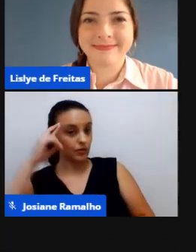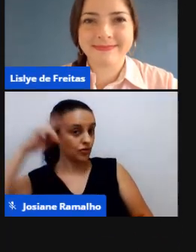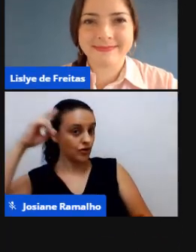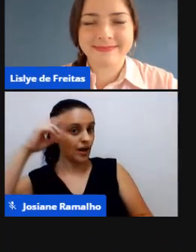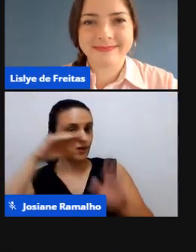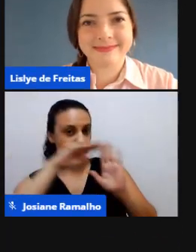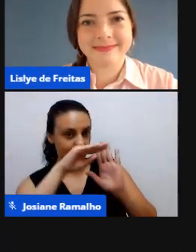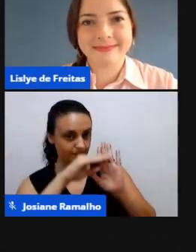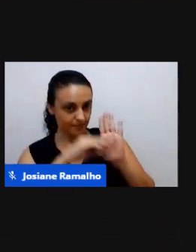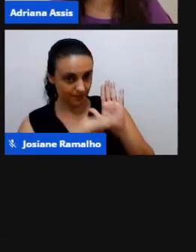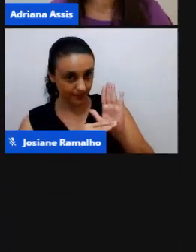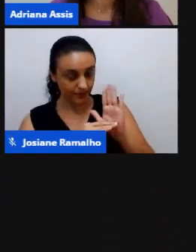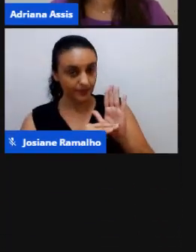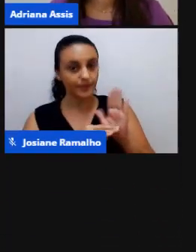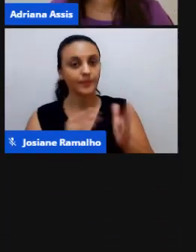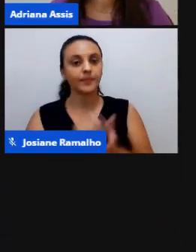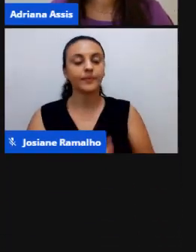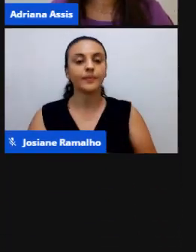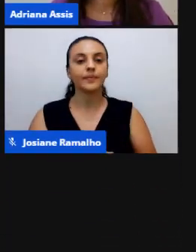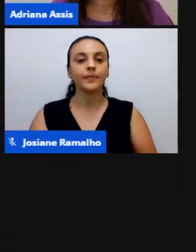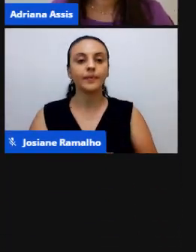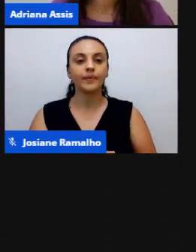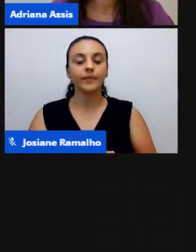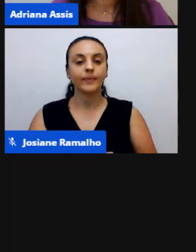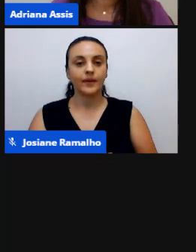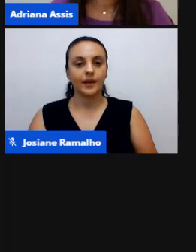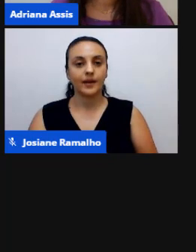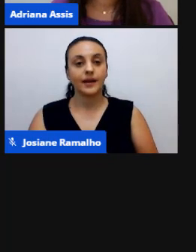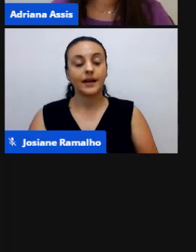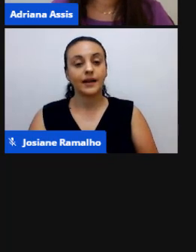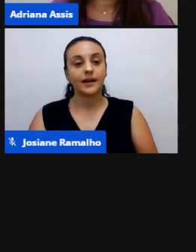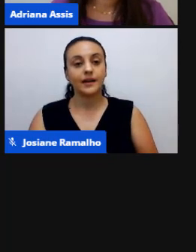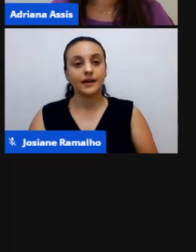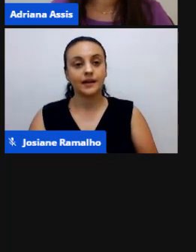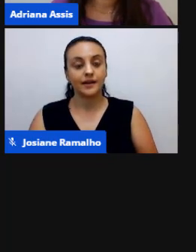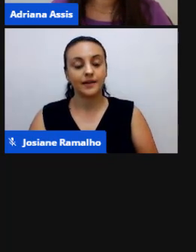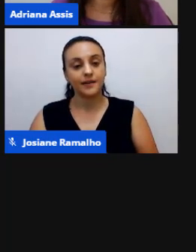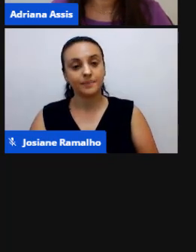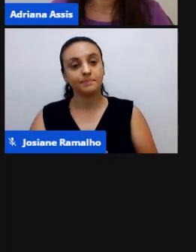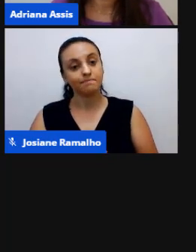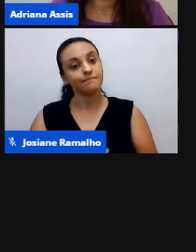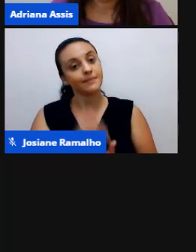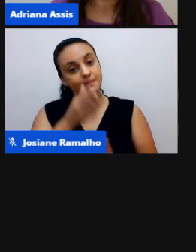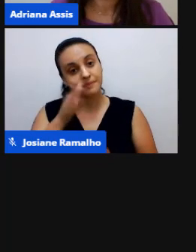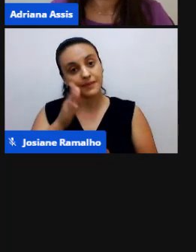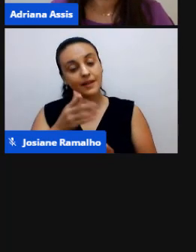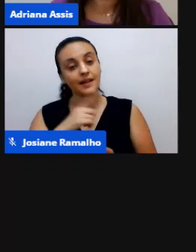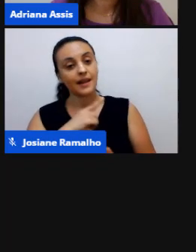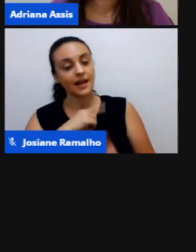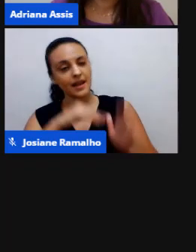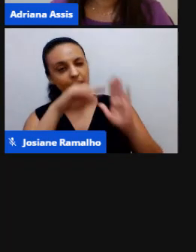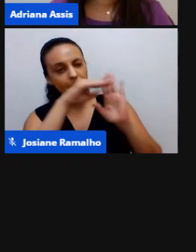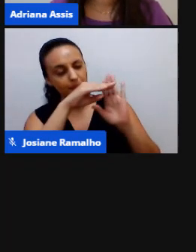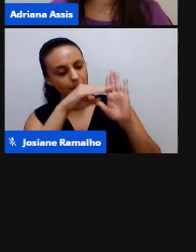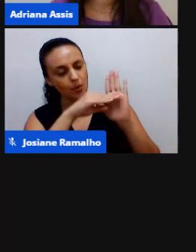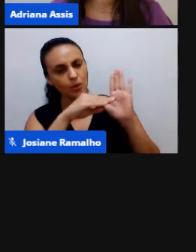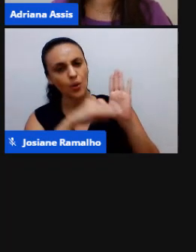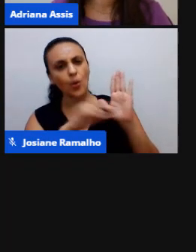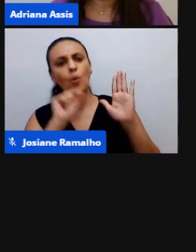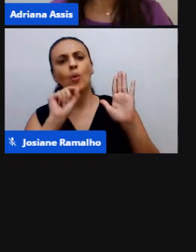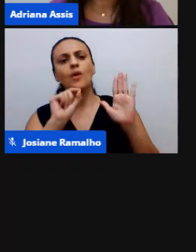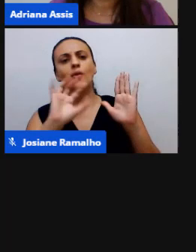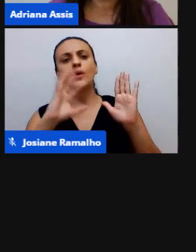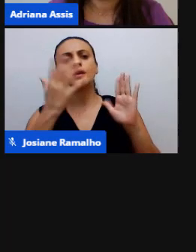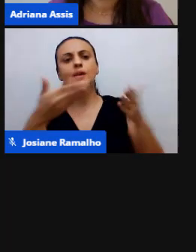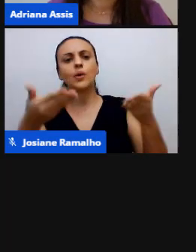E no próximo slide, temos a pauta desse nosso terceiro encontro, que dividimos